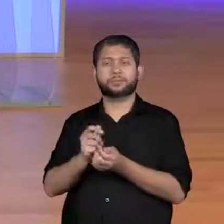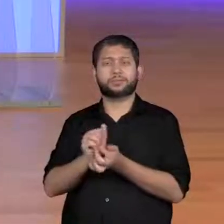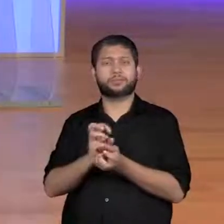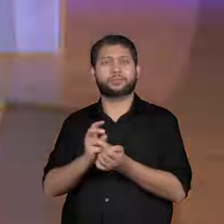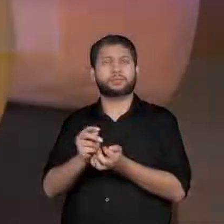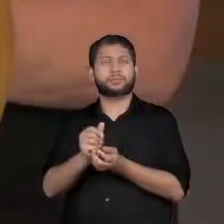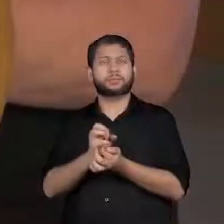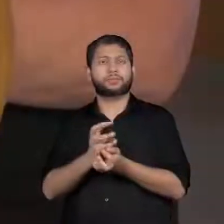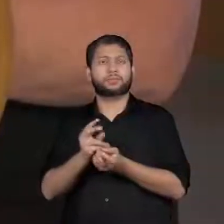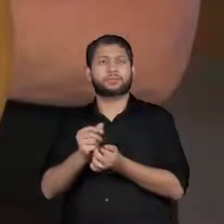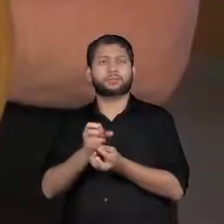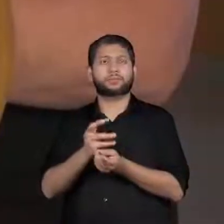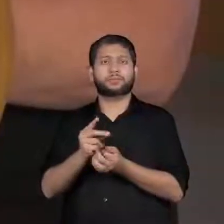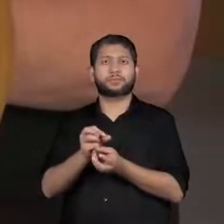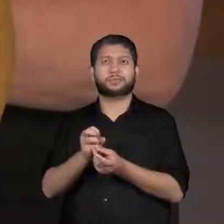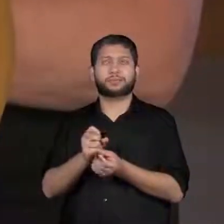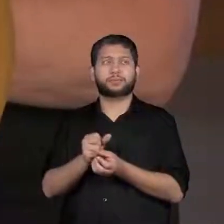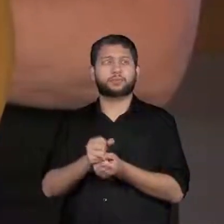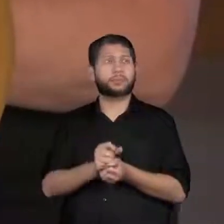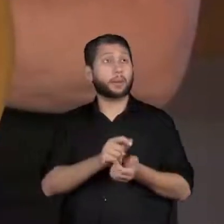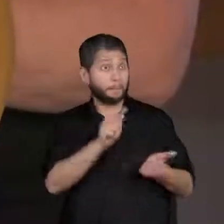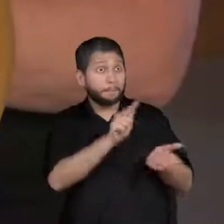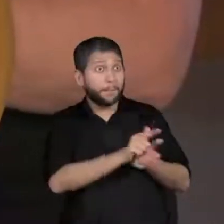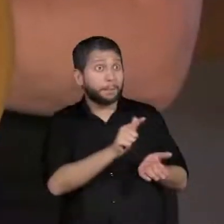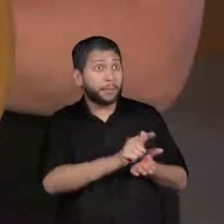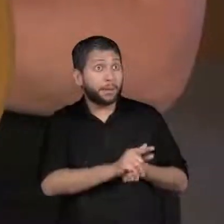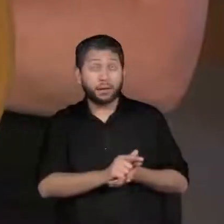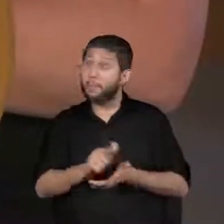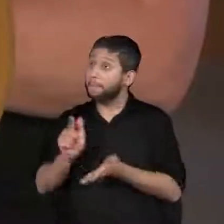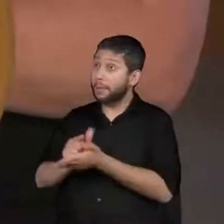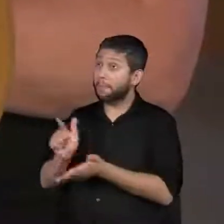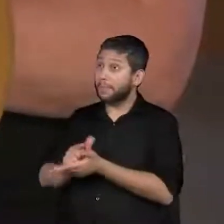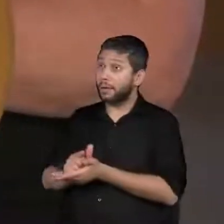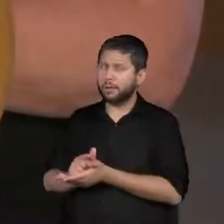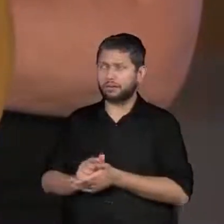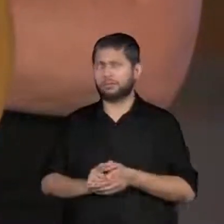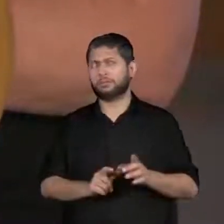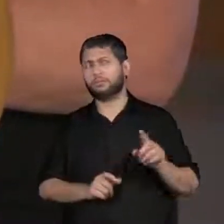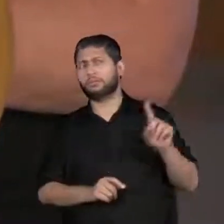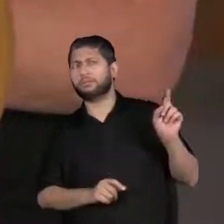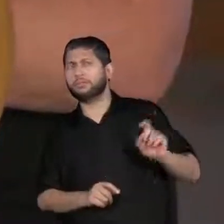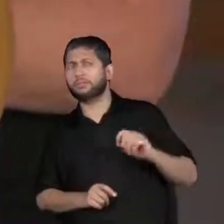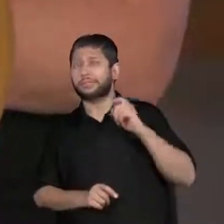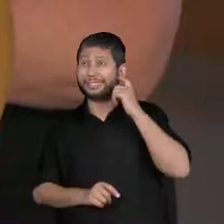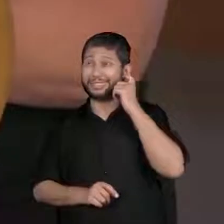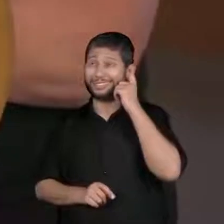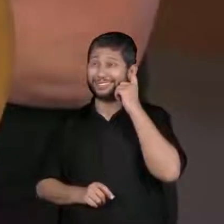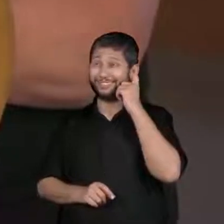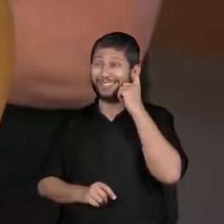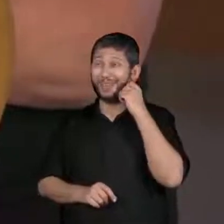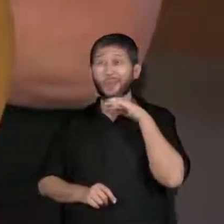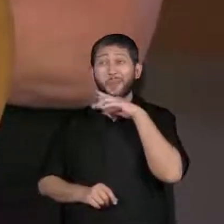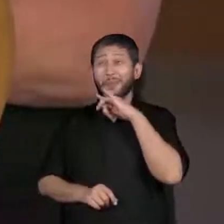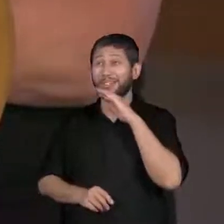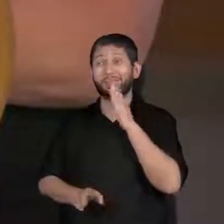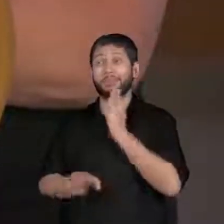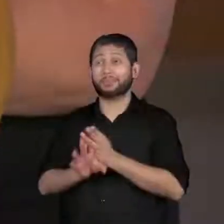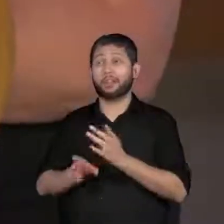Um papel. Papel, tem certeza? Eu sou péssimo para adivinhar as